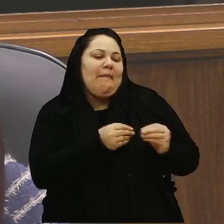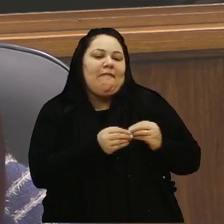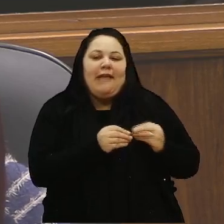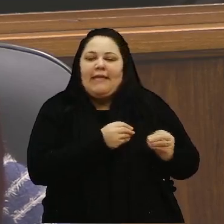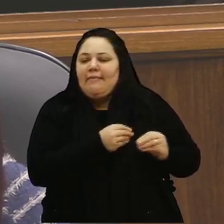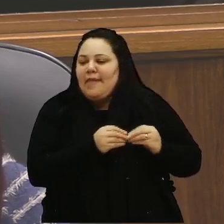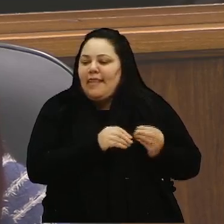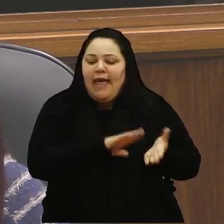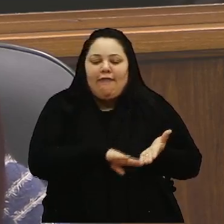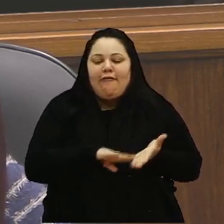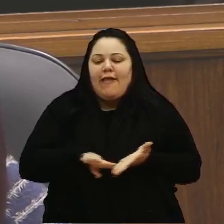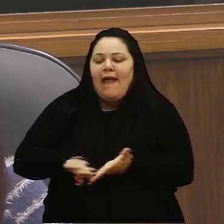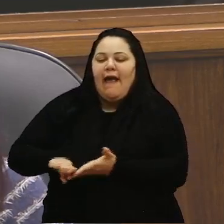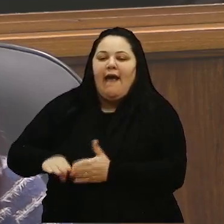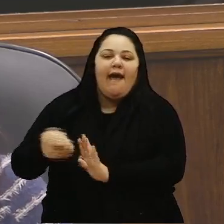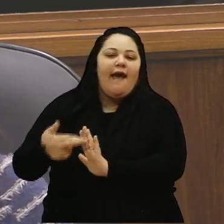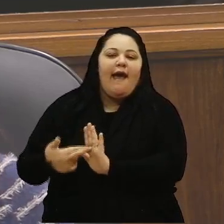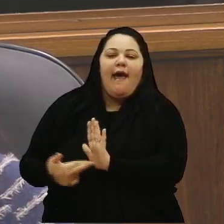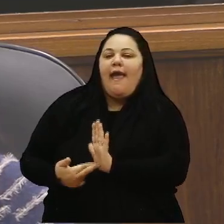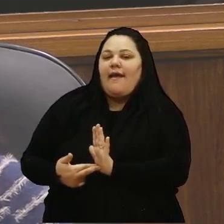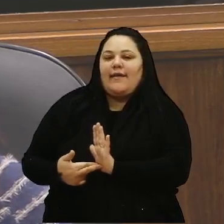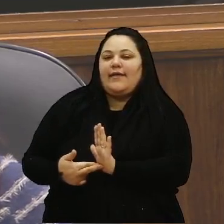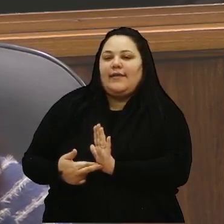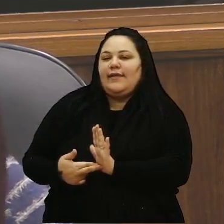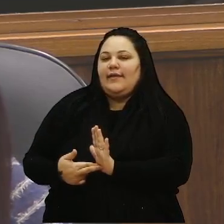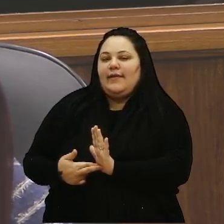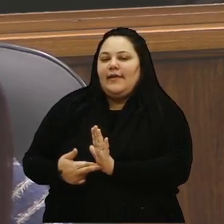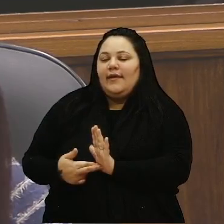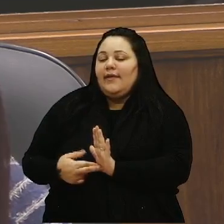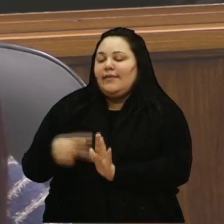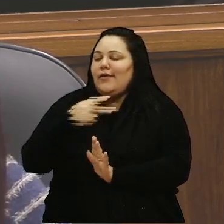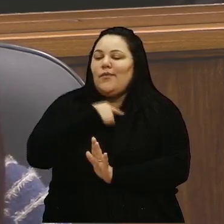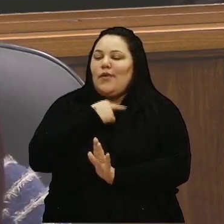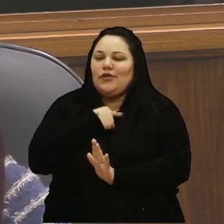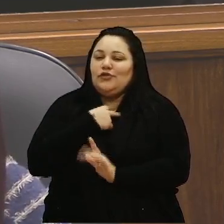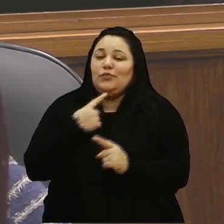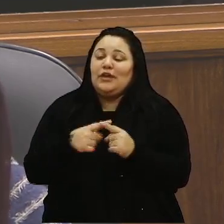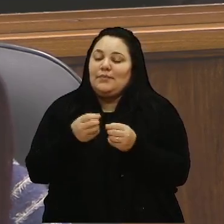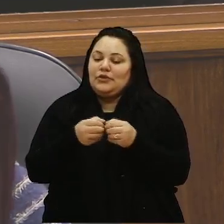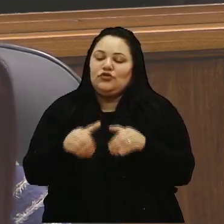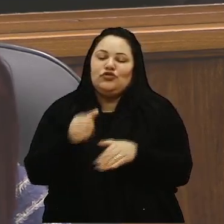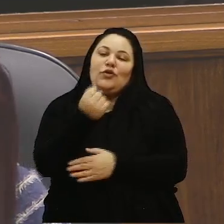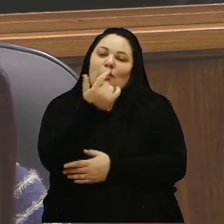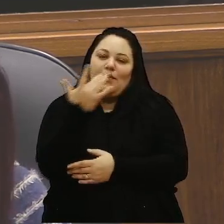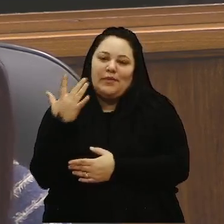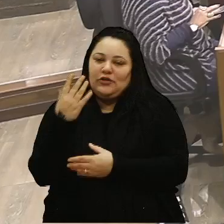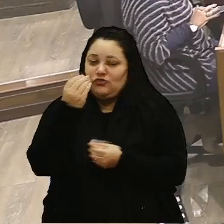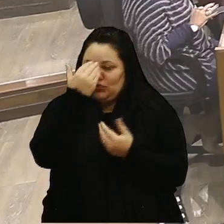regras e a esse desmonte que vem ao encontro do meio ambiente. Muito obrigada.